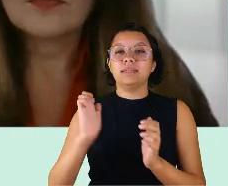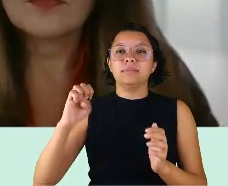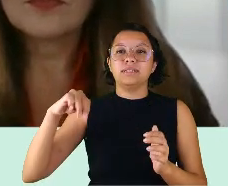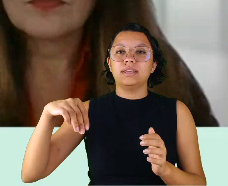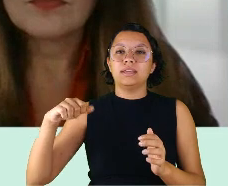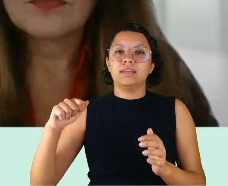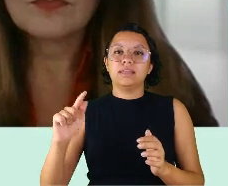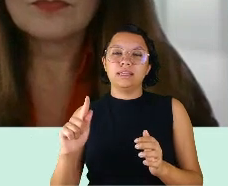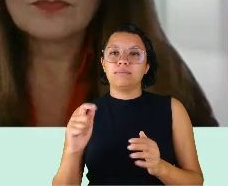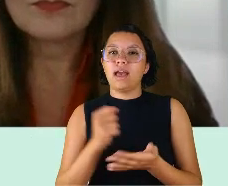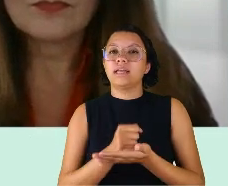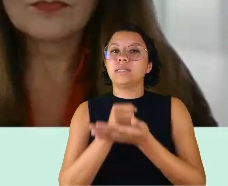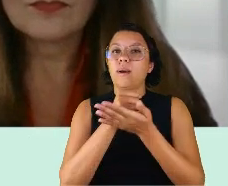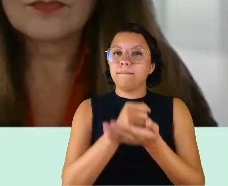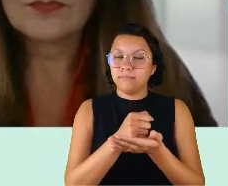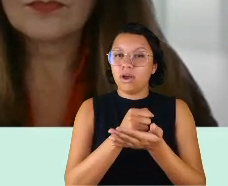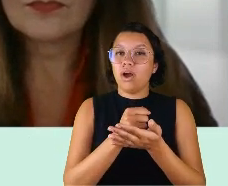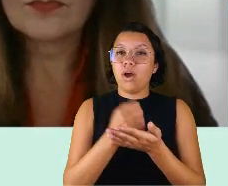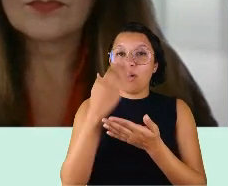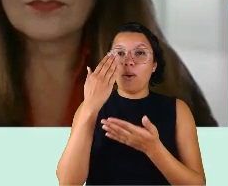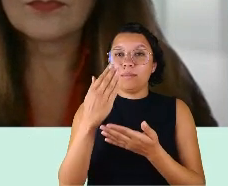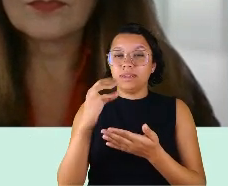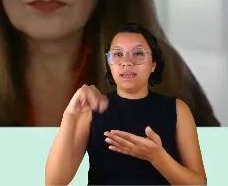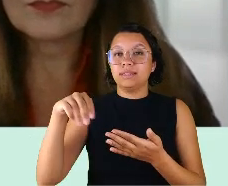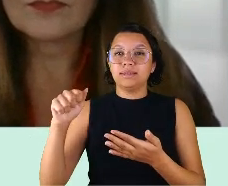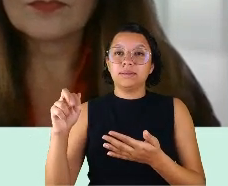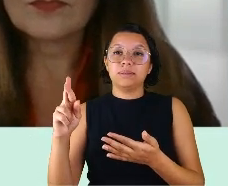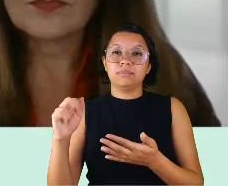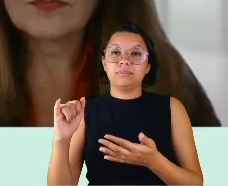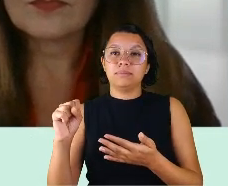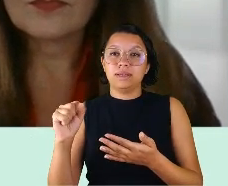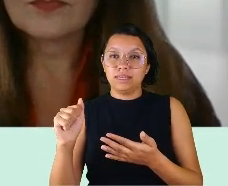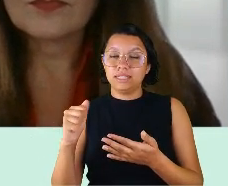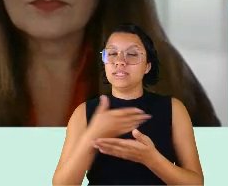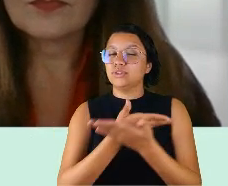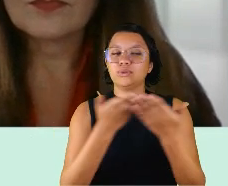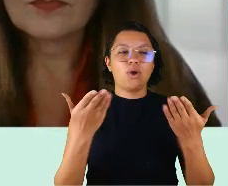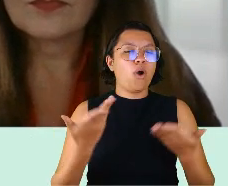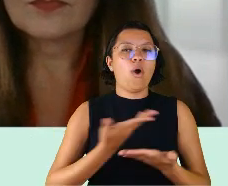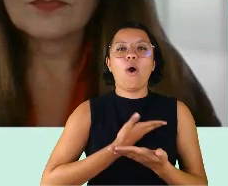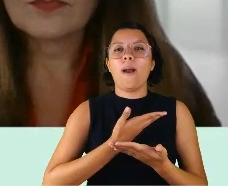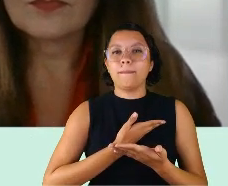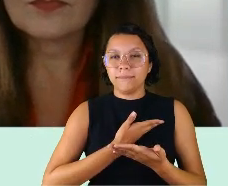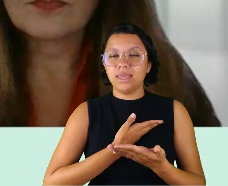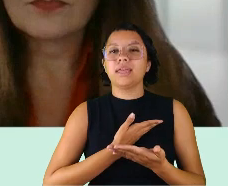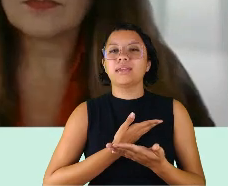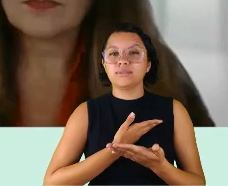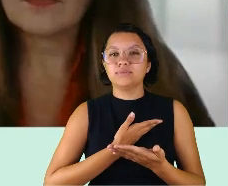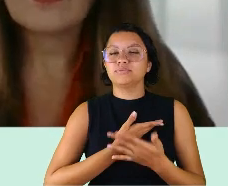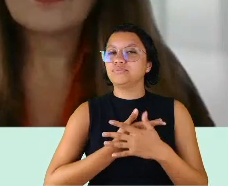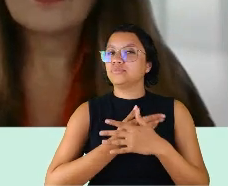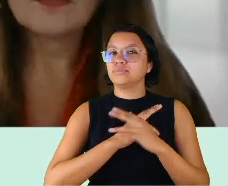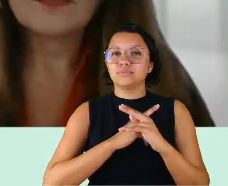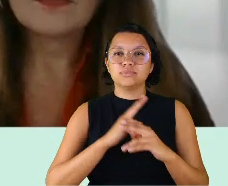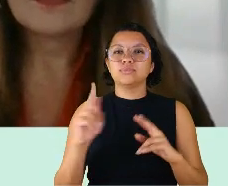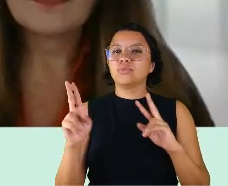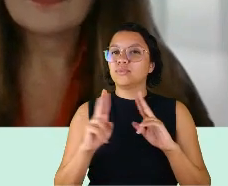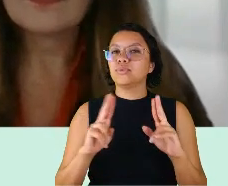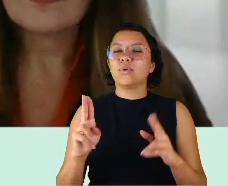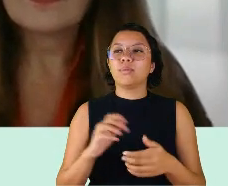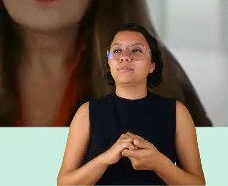nos deu o suporte, obrigada à doutora Marisa e os colegas Lunardelli, Décio e